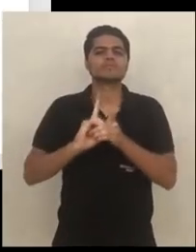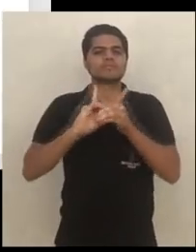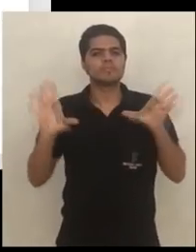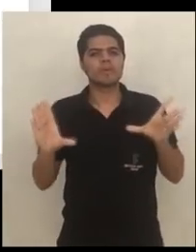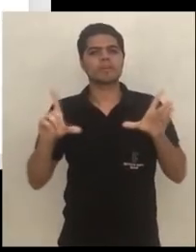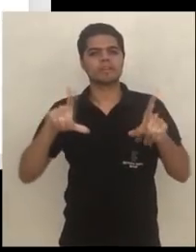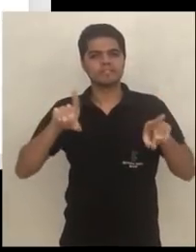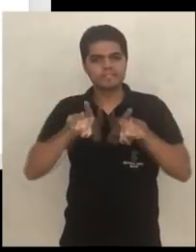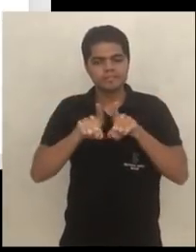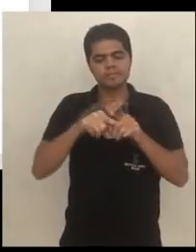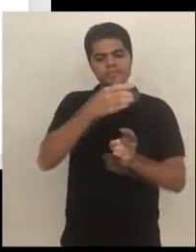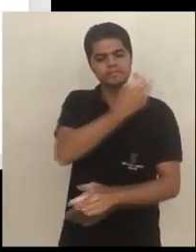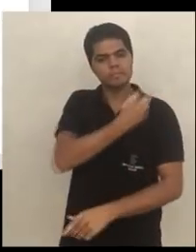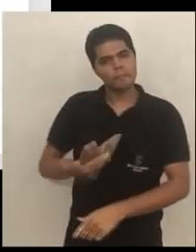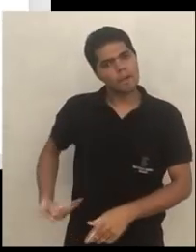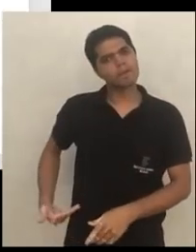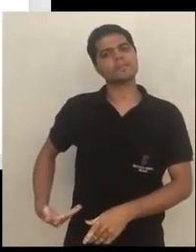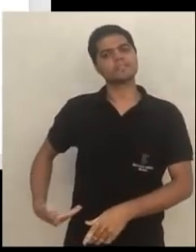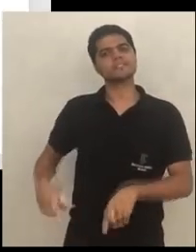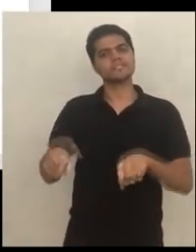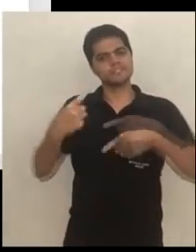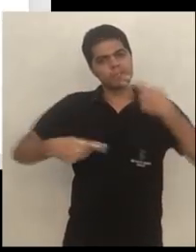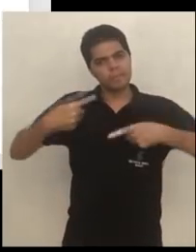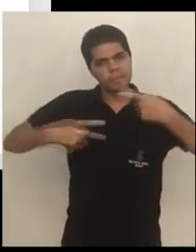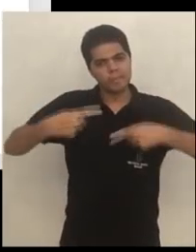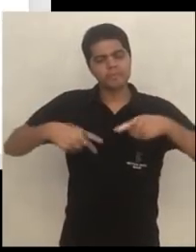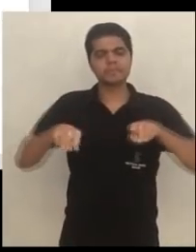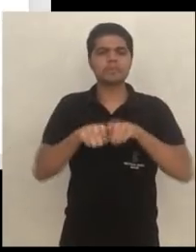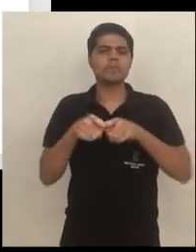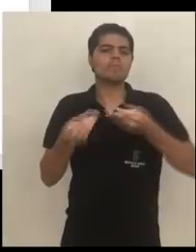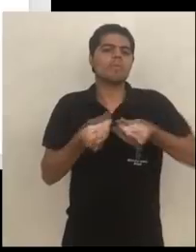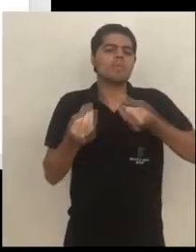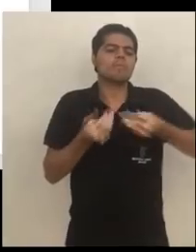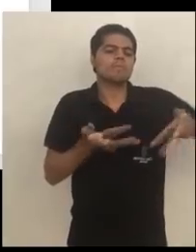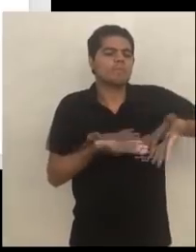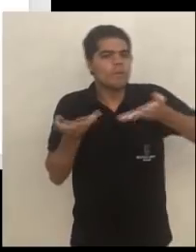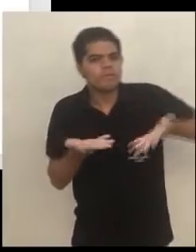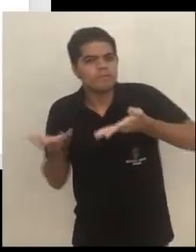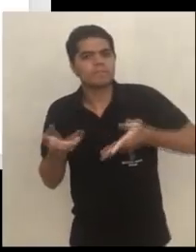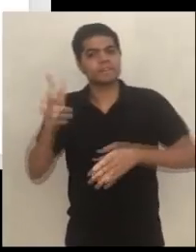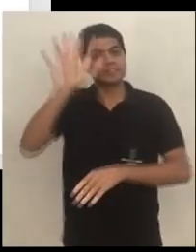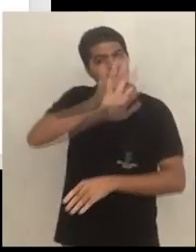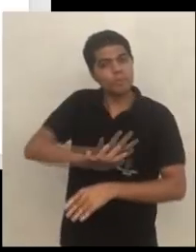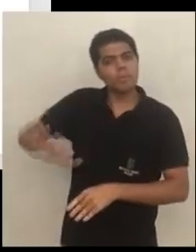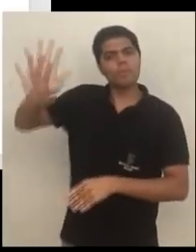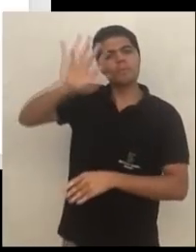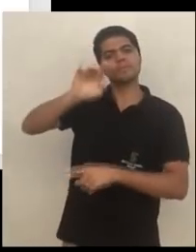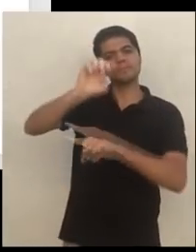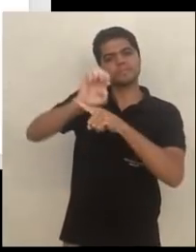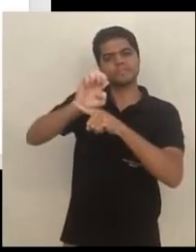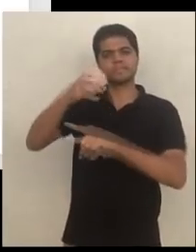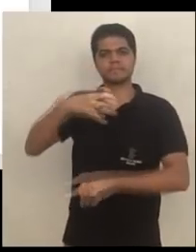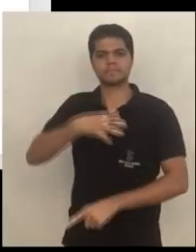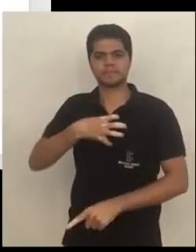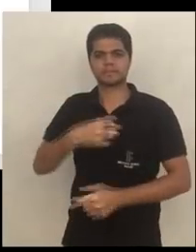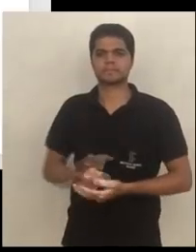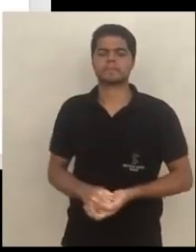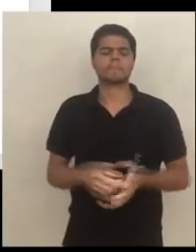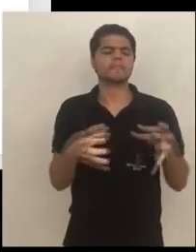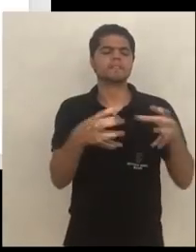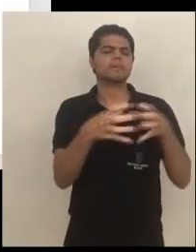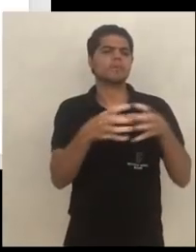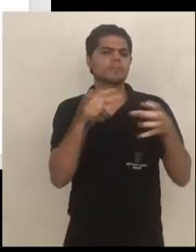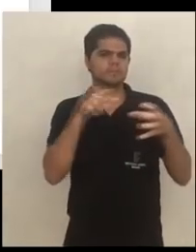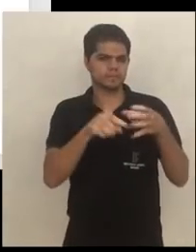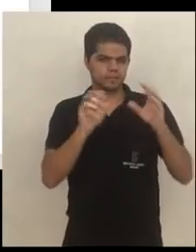em potencializar o movimento orgânico em todo o estado da Bahia. A Comissão de Produção